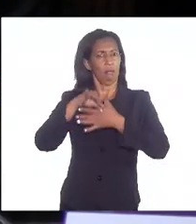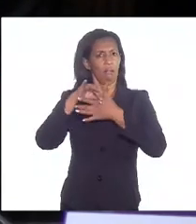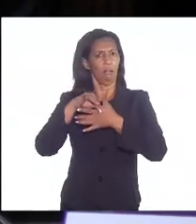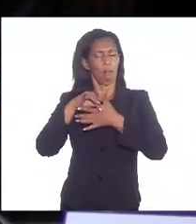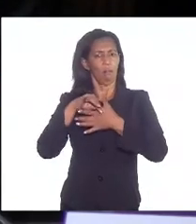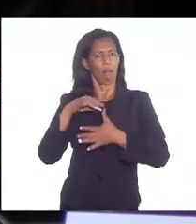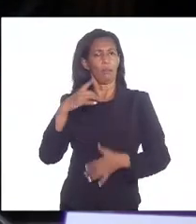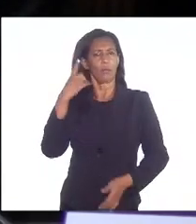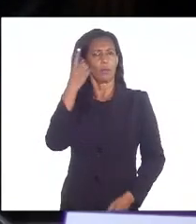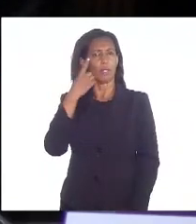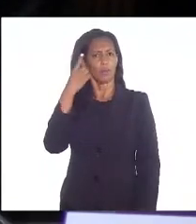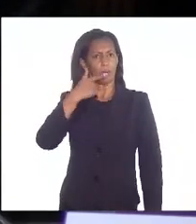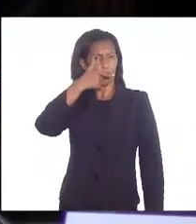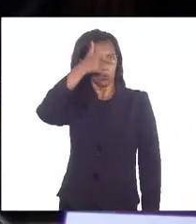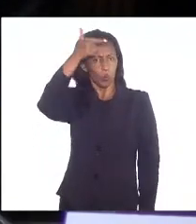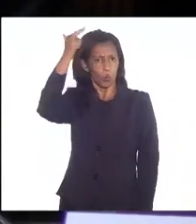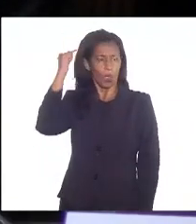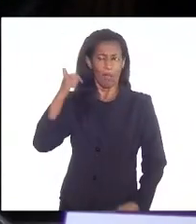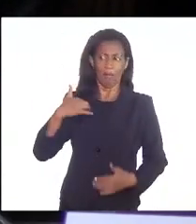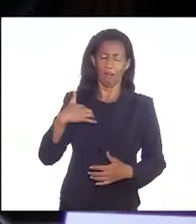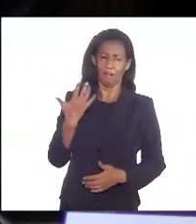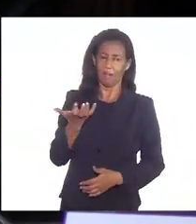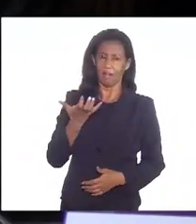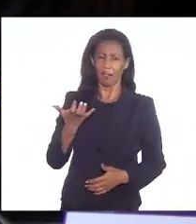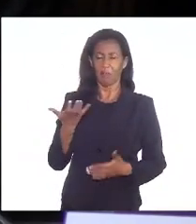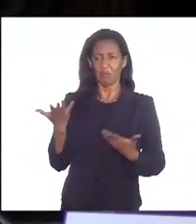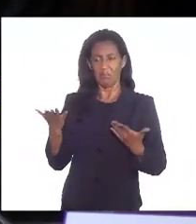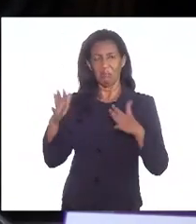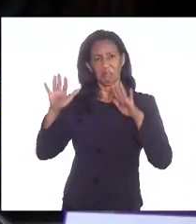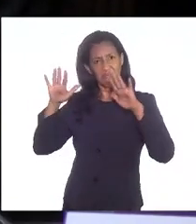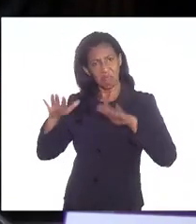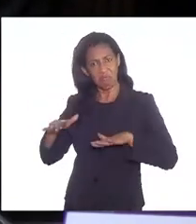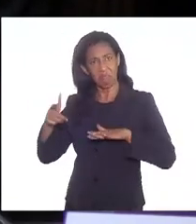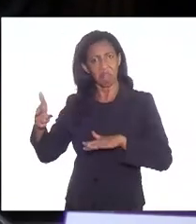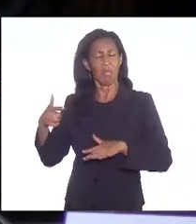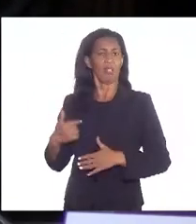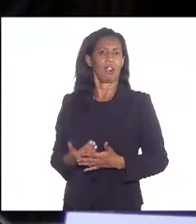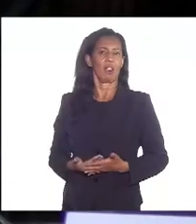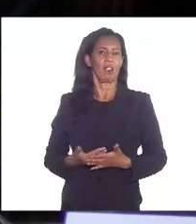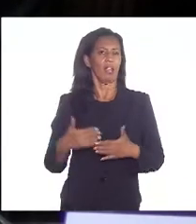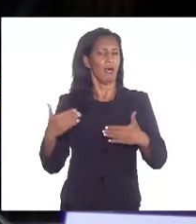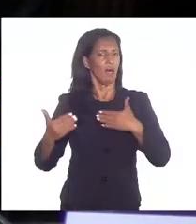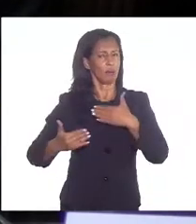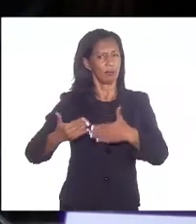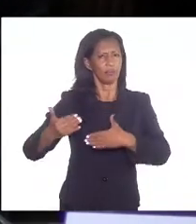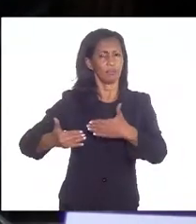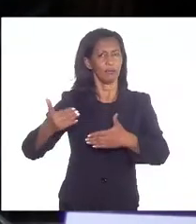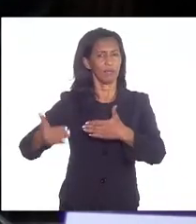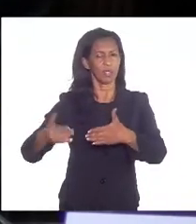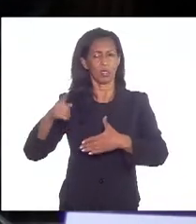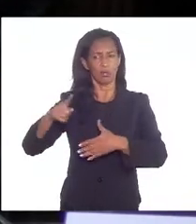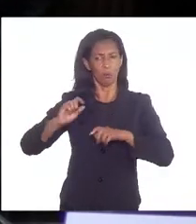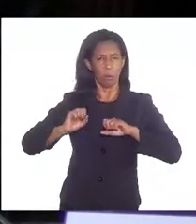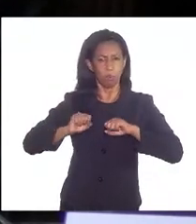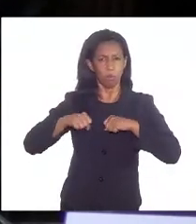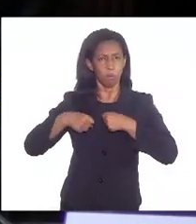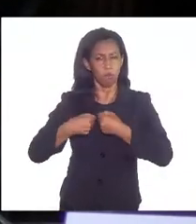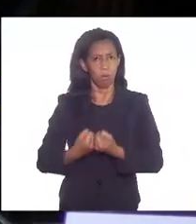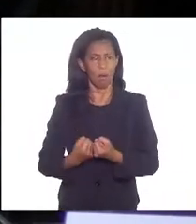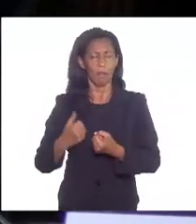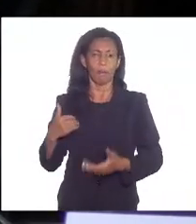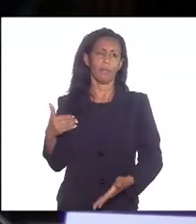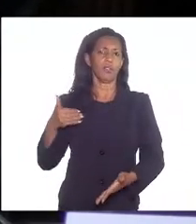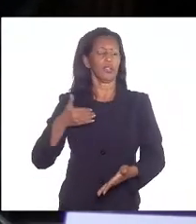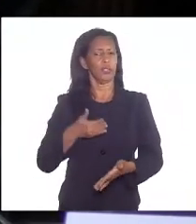deputado Luiz Paulo, a quem eu quero fazer uma reverência especial, à medida que foi um grande batalhador para que a gente